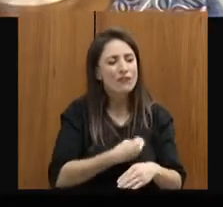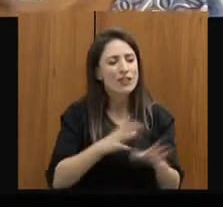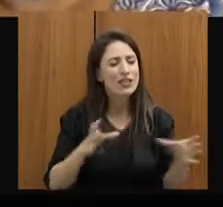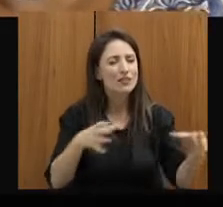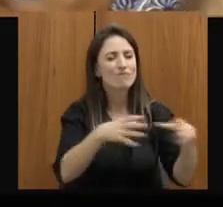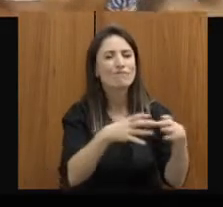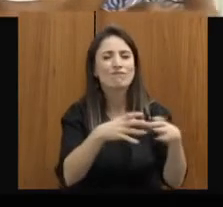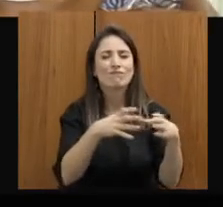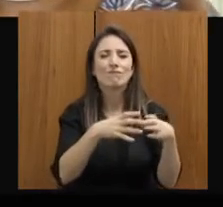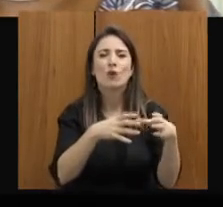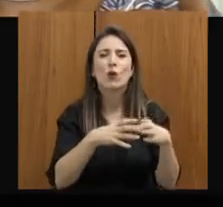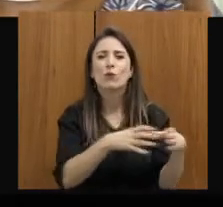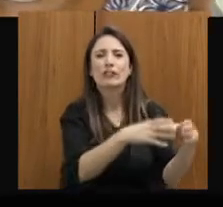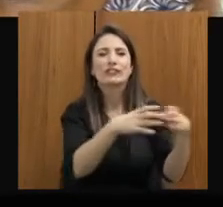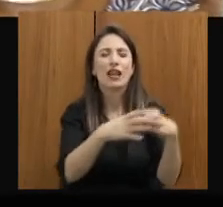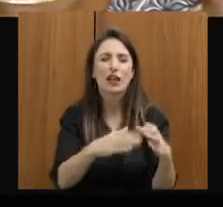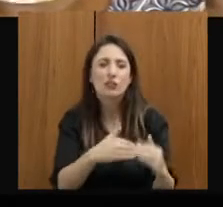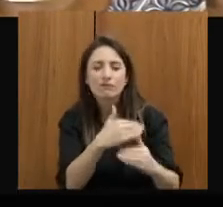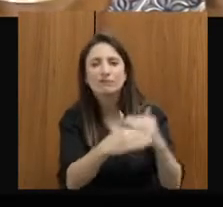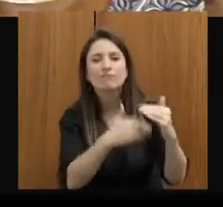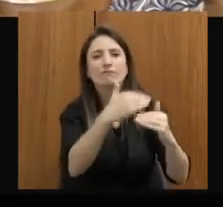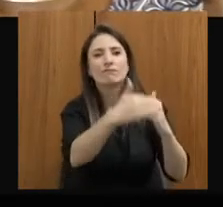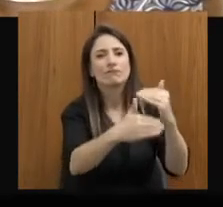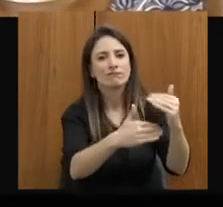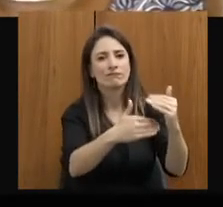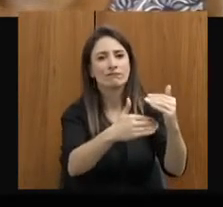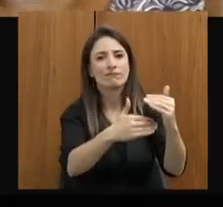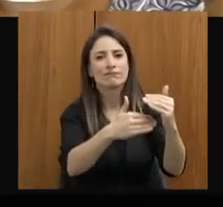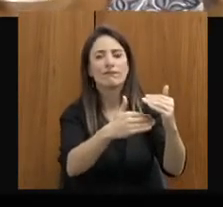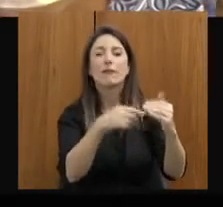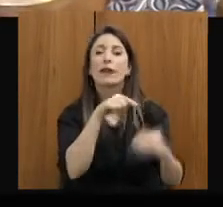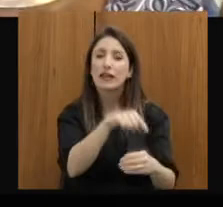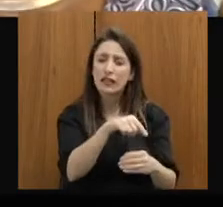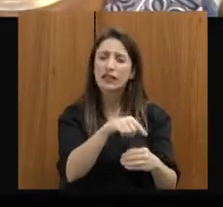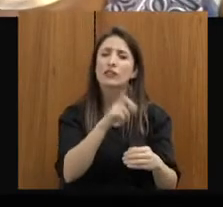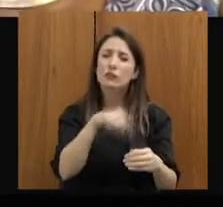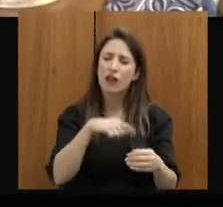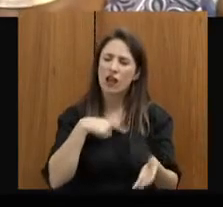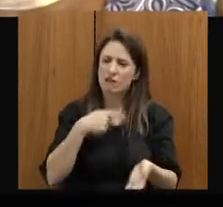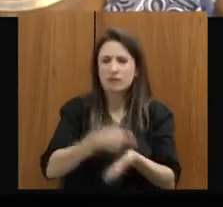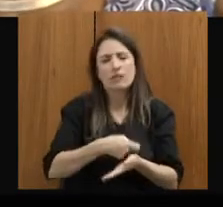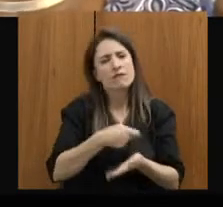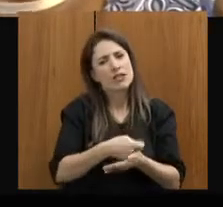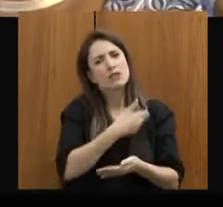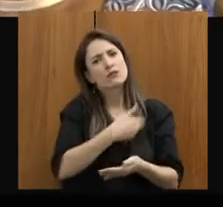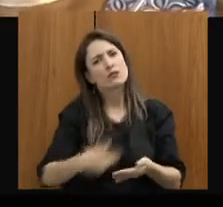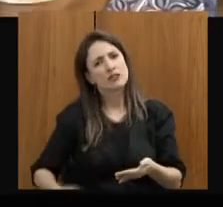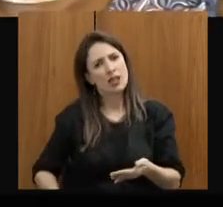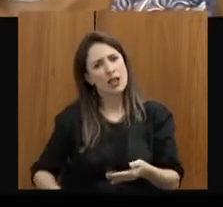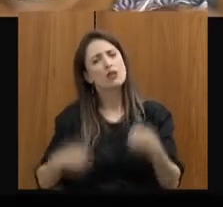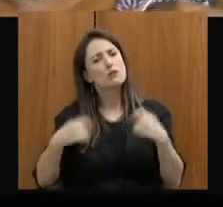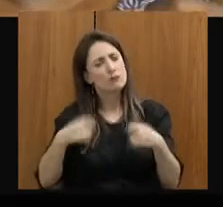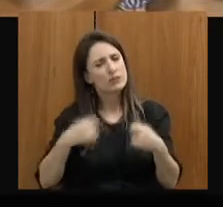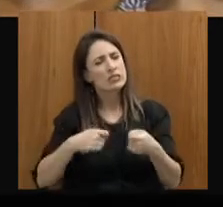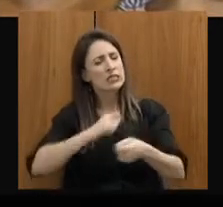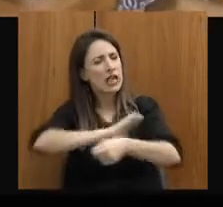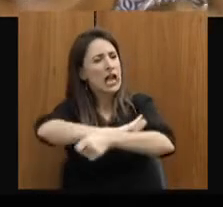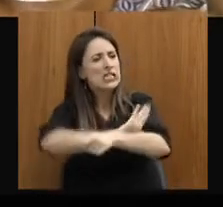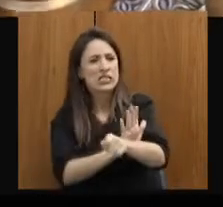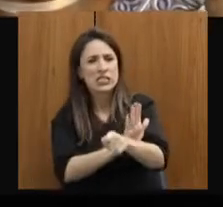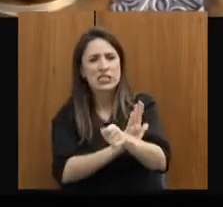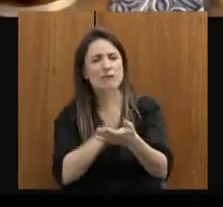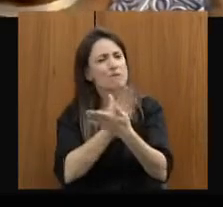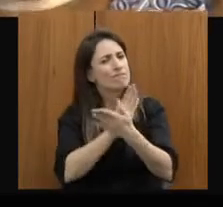não só por que isso tem a ver com devido o estado de combater o racismo Mas por que isso